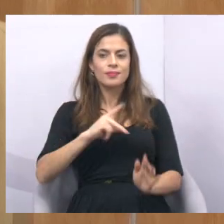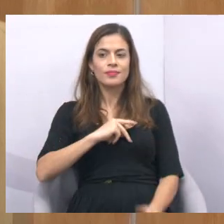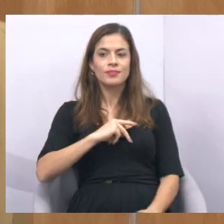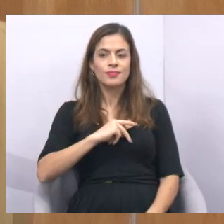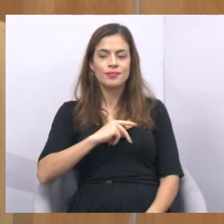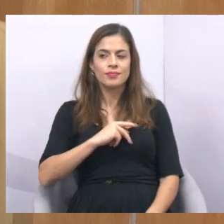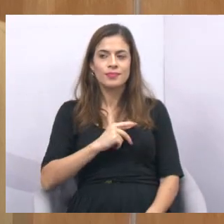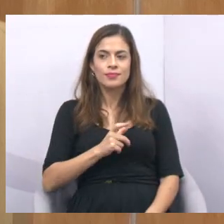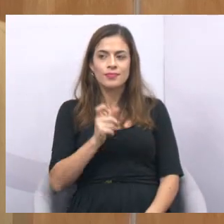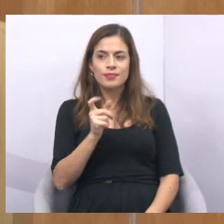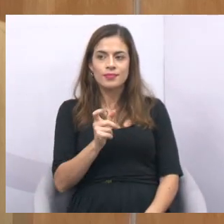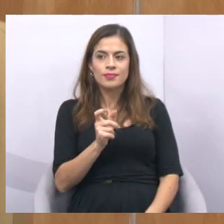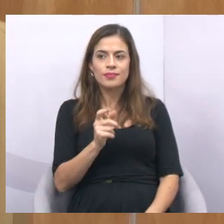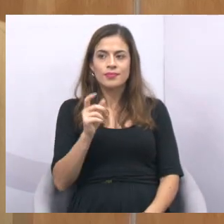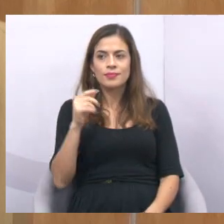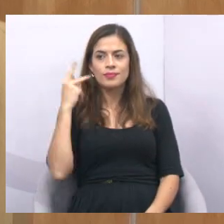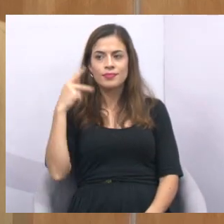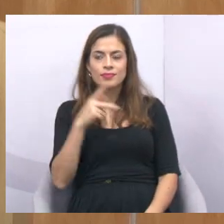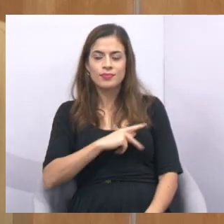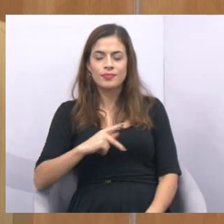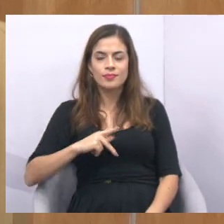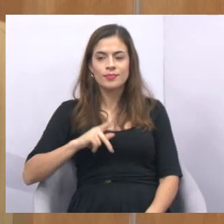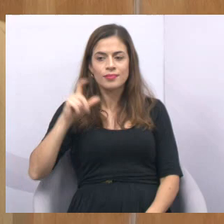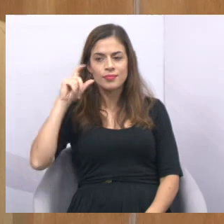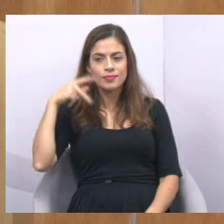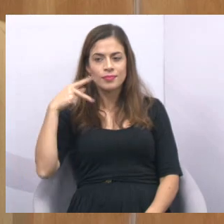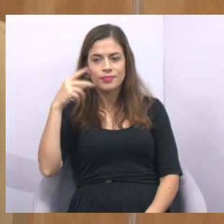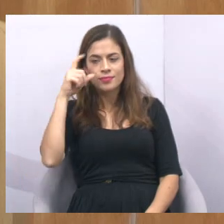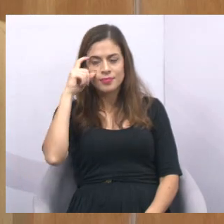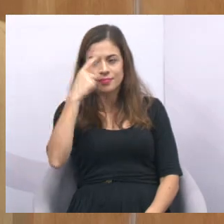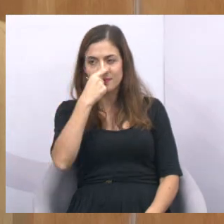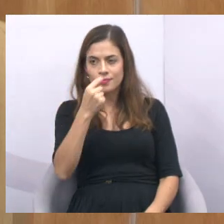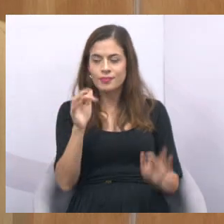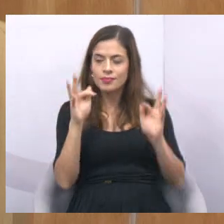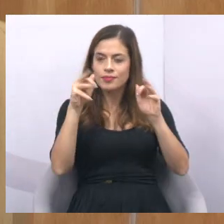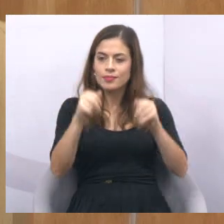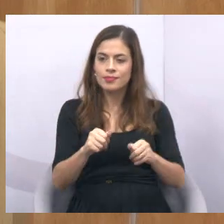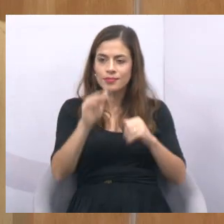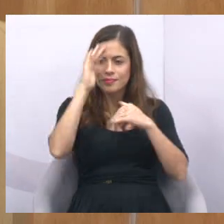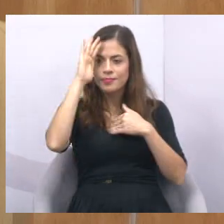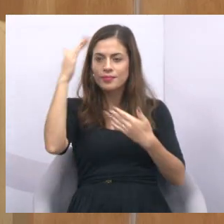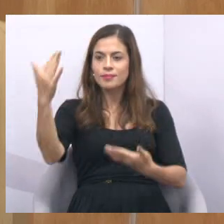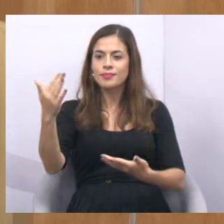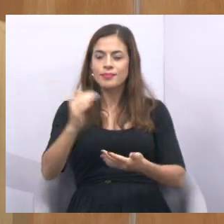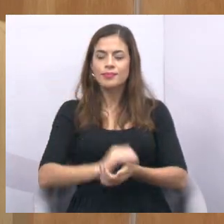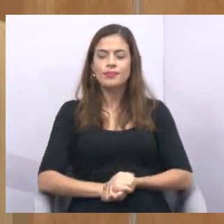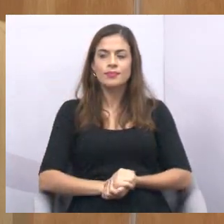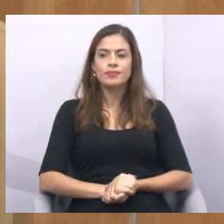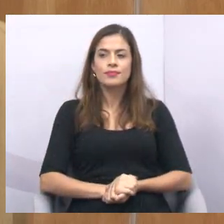palavra agora, o presidente desta casa, vereador Abner Rosa, que fará o encerramento desta solenidade.